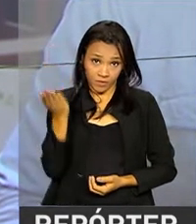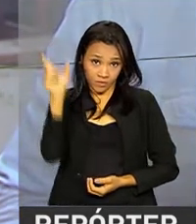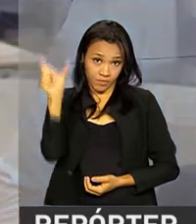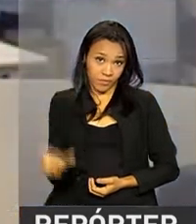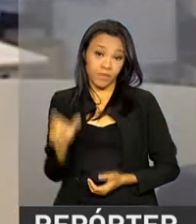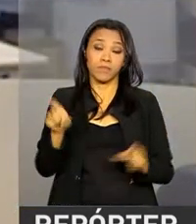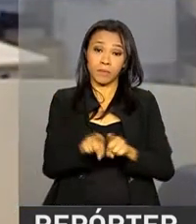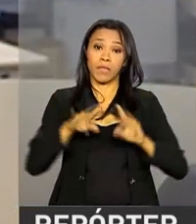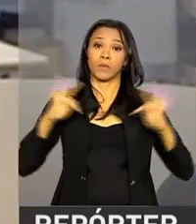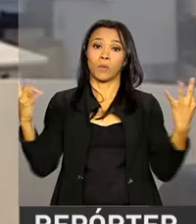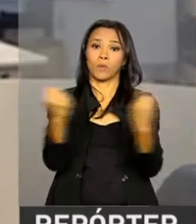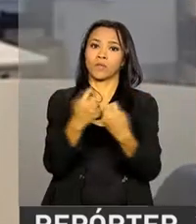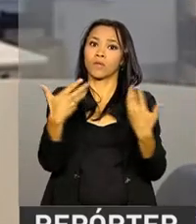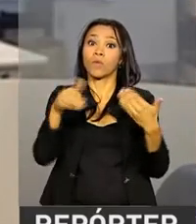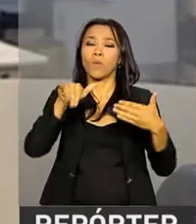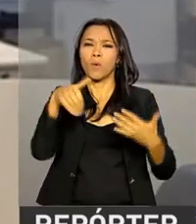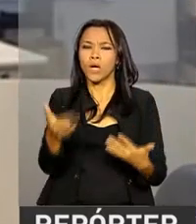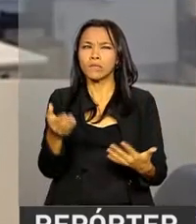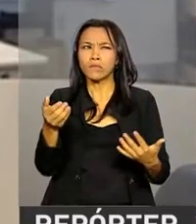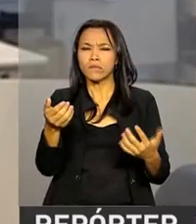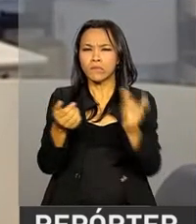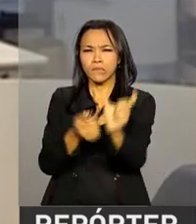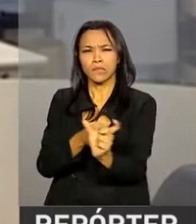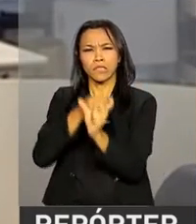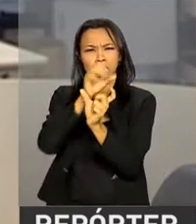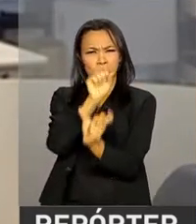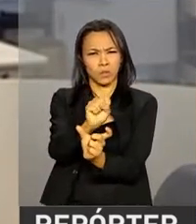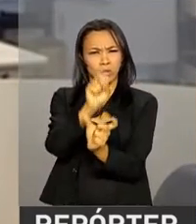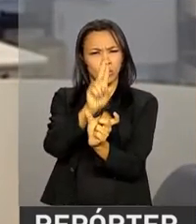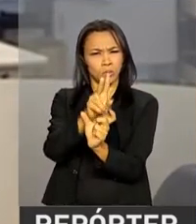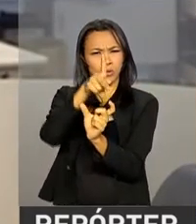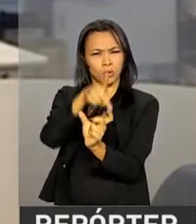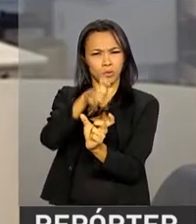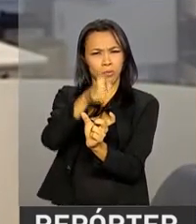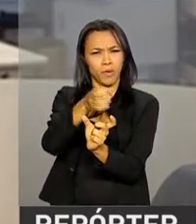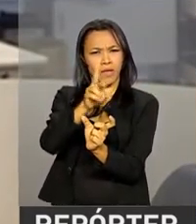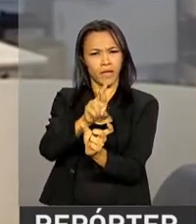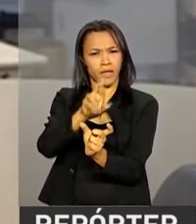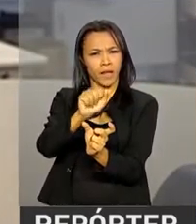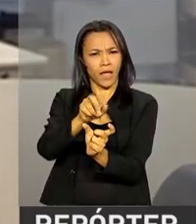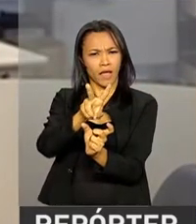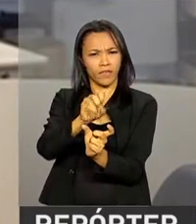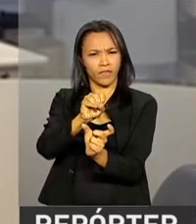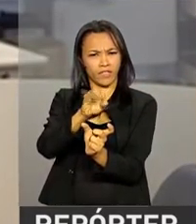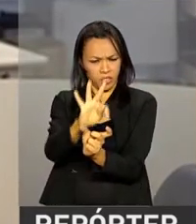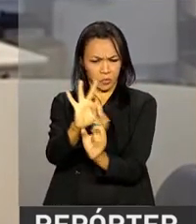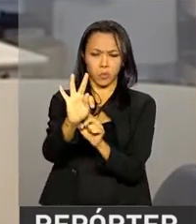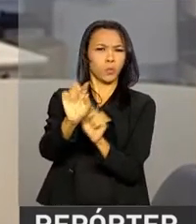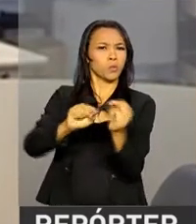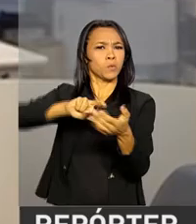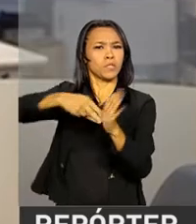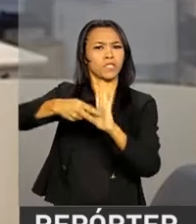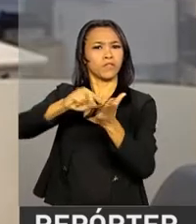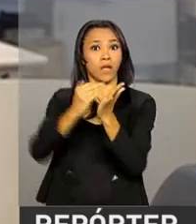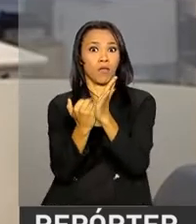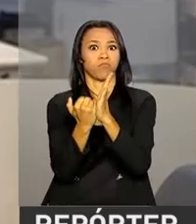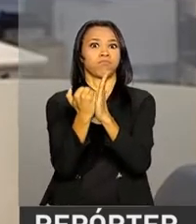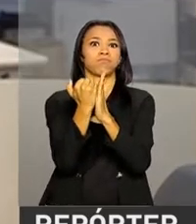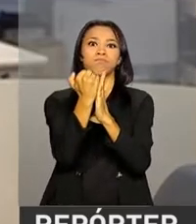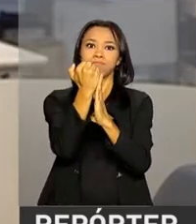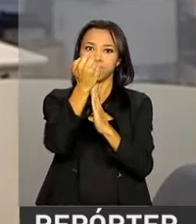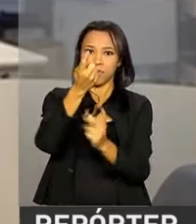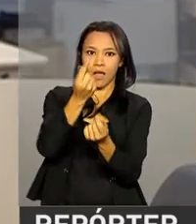dia a todos pois é quando a gente ouve falar em superávit já sente cheiro de notícia boa para a economia no caso da balança